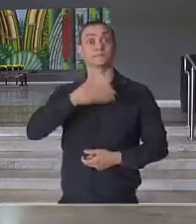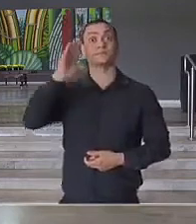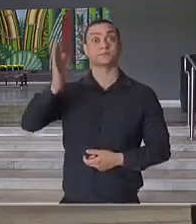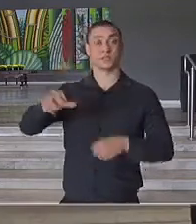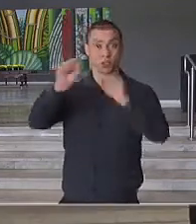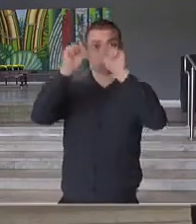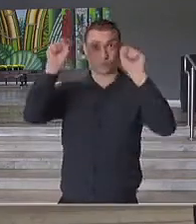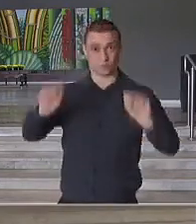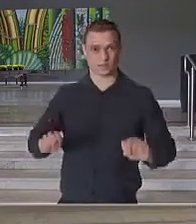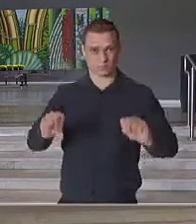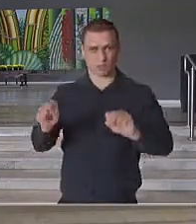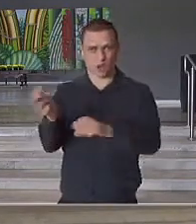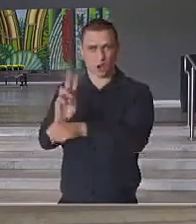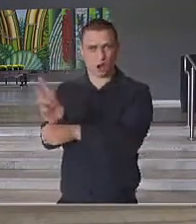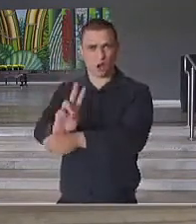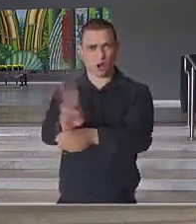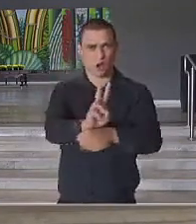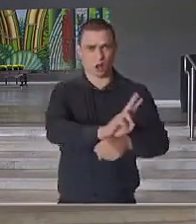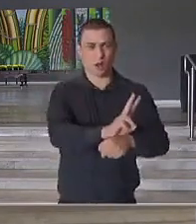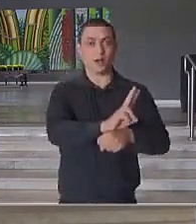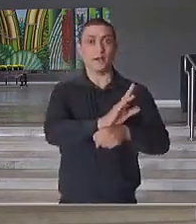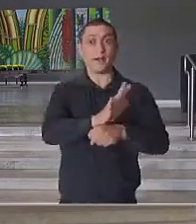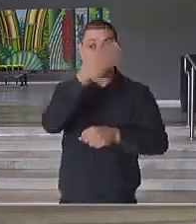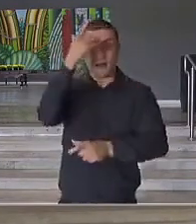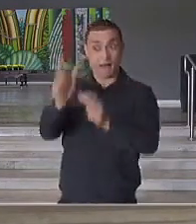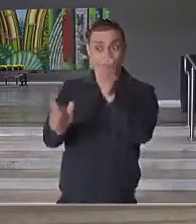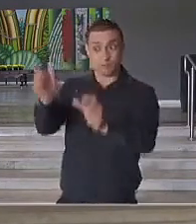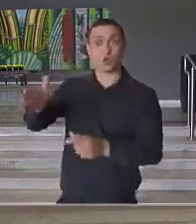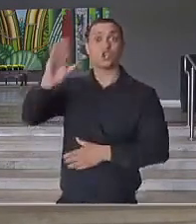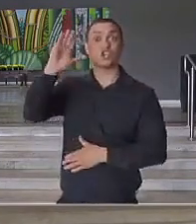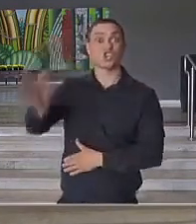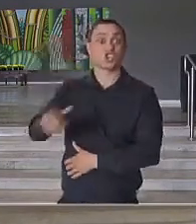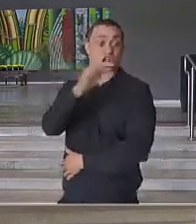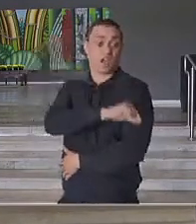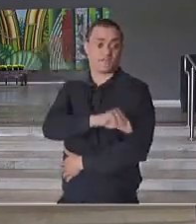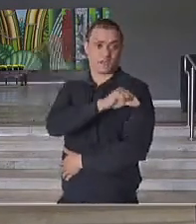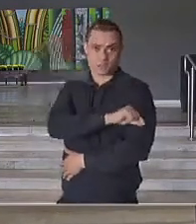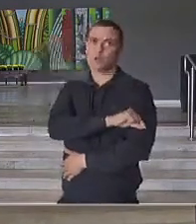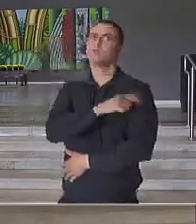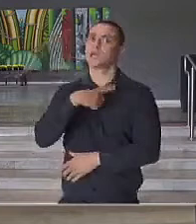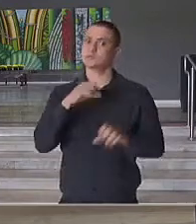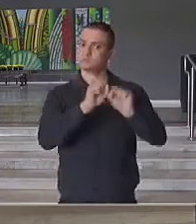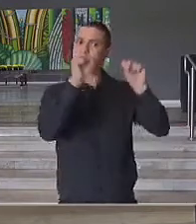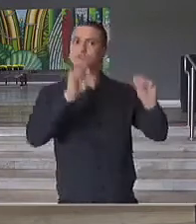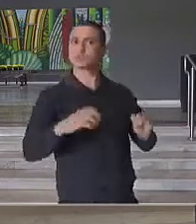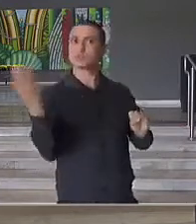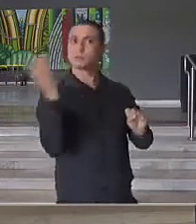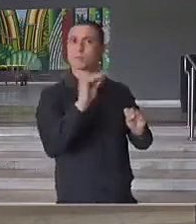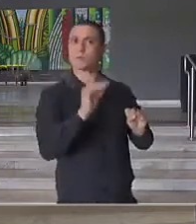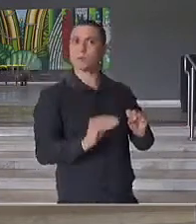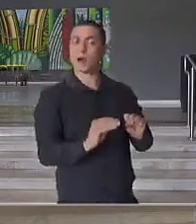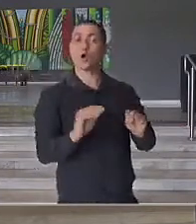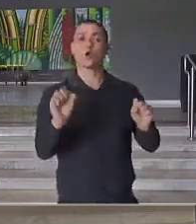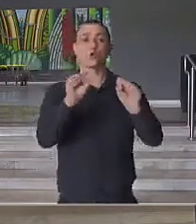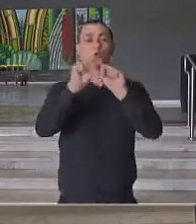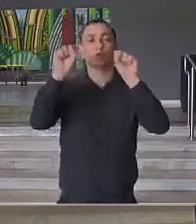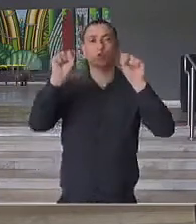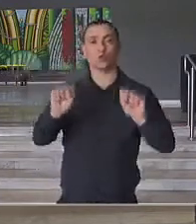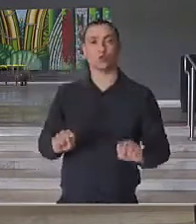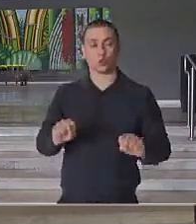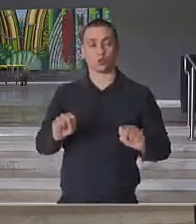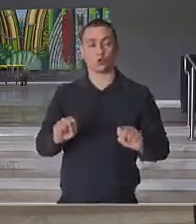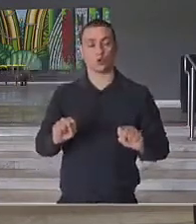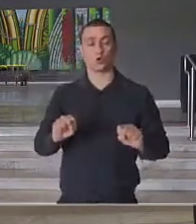de monitoramento daqueles que recebem a vacina, que é um sistema